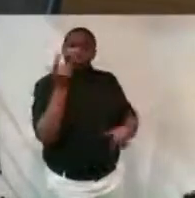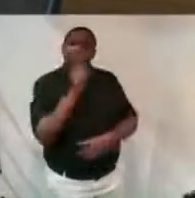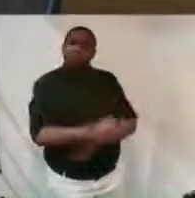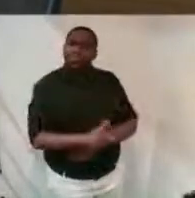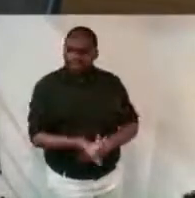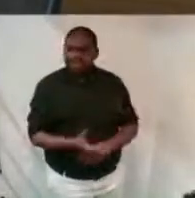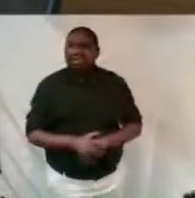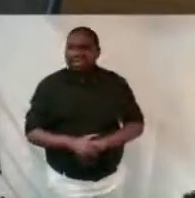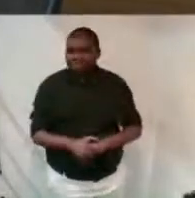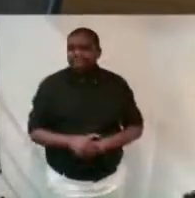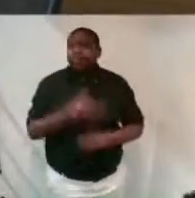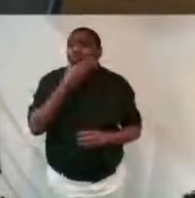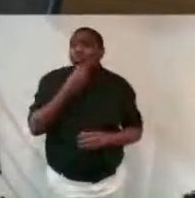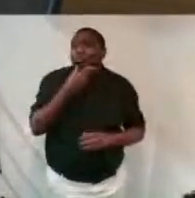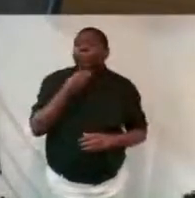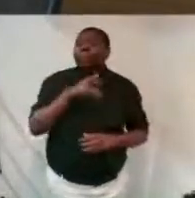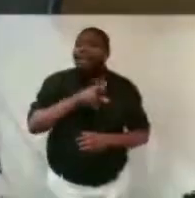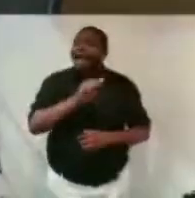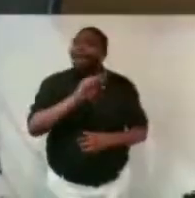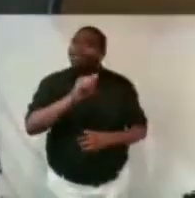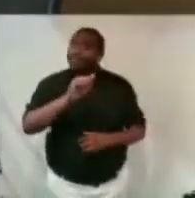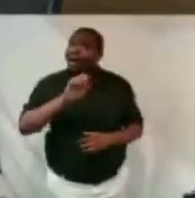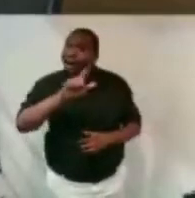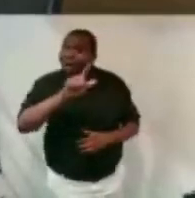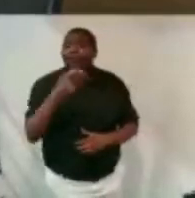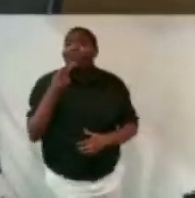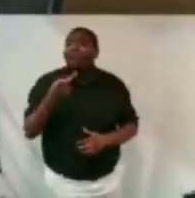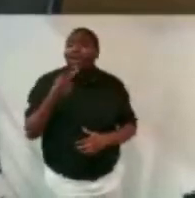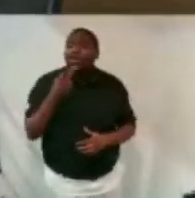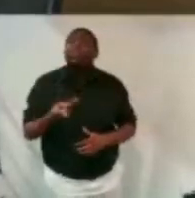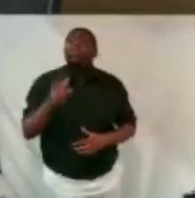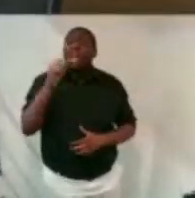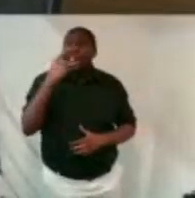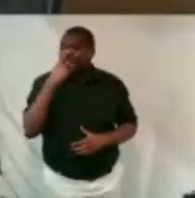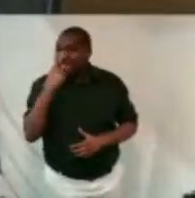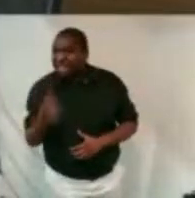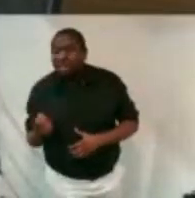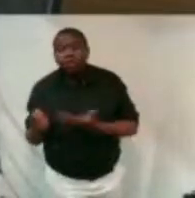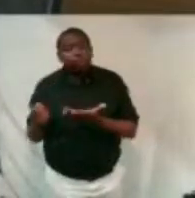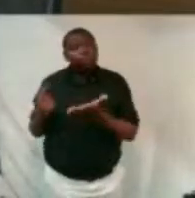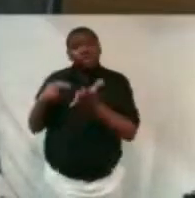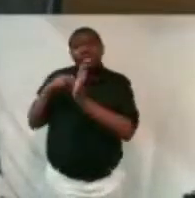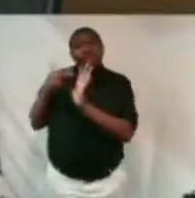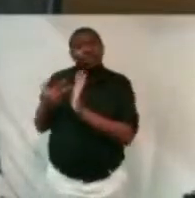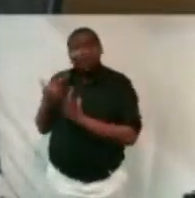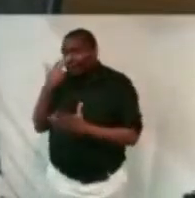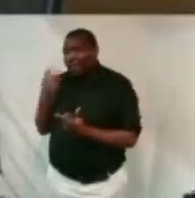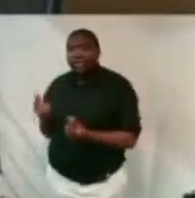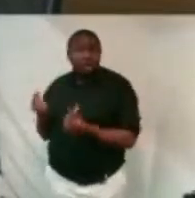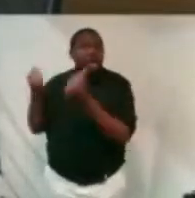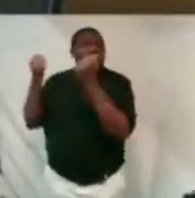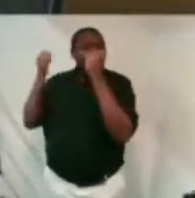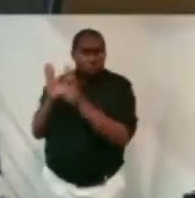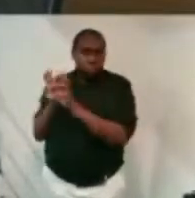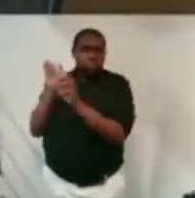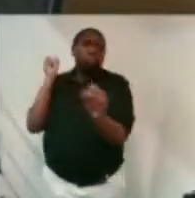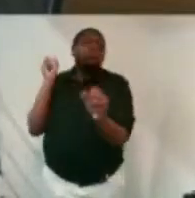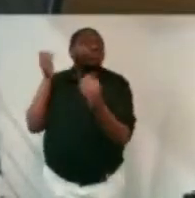O doutor Rafael disse há pouco, lixo é ouro, resíduo sólido é ouro, e é